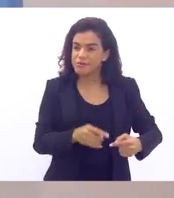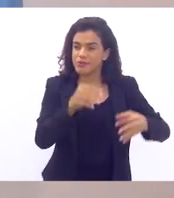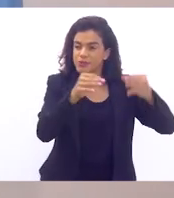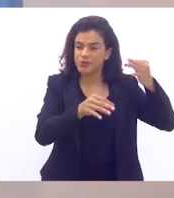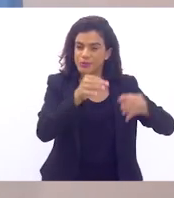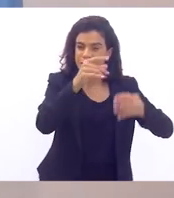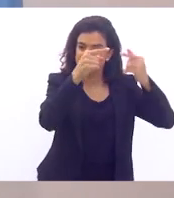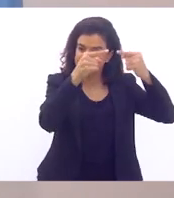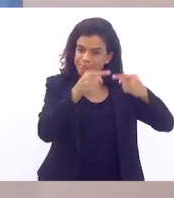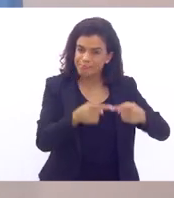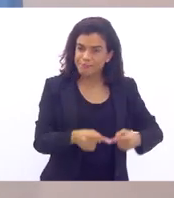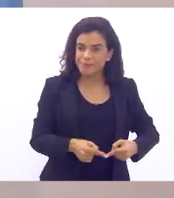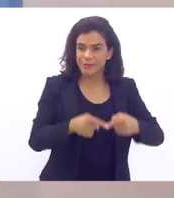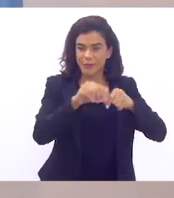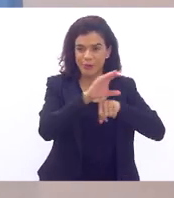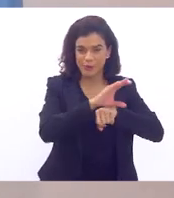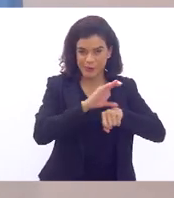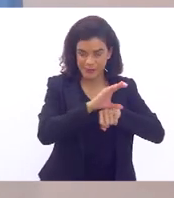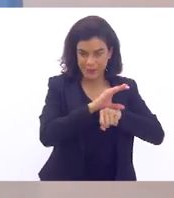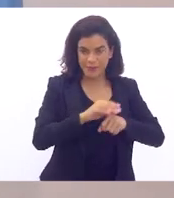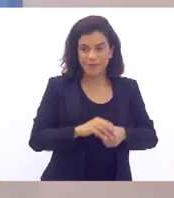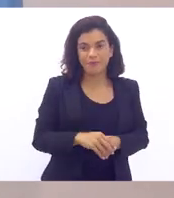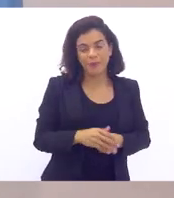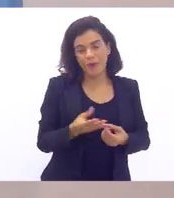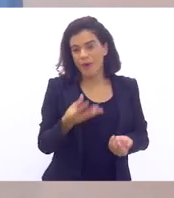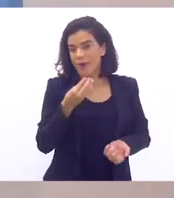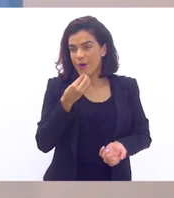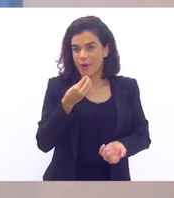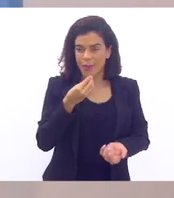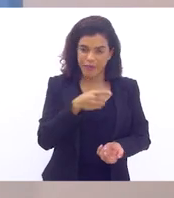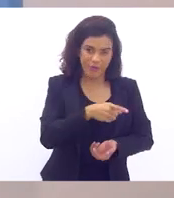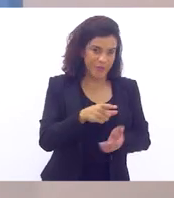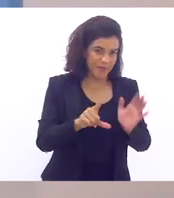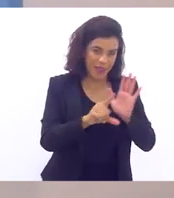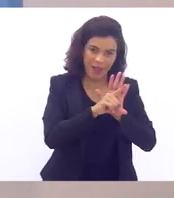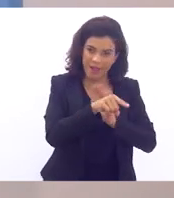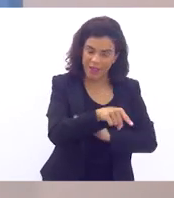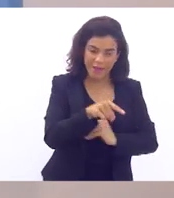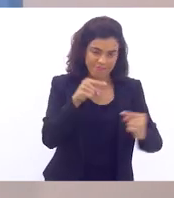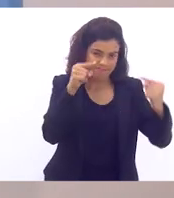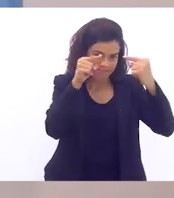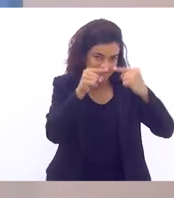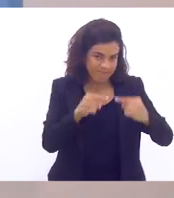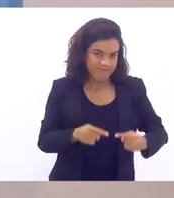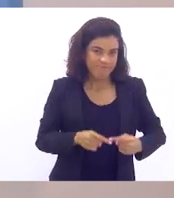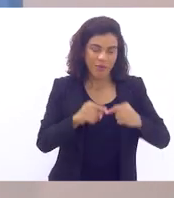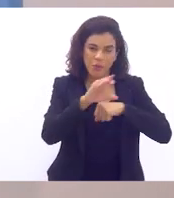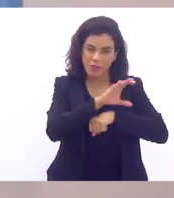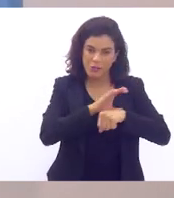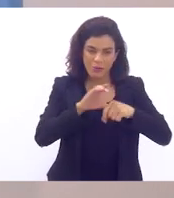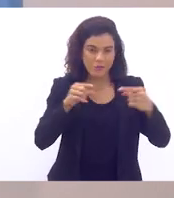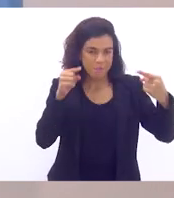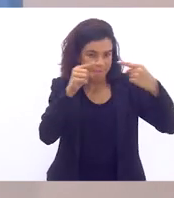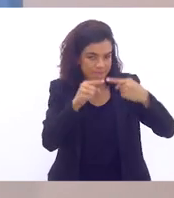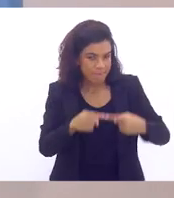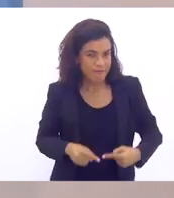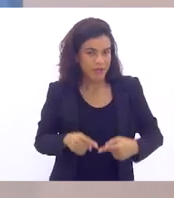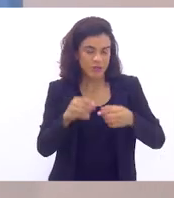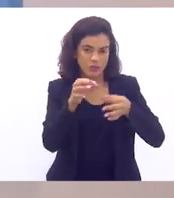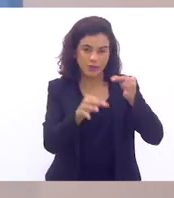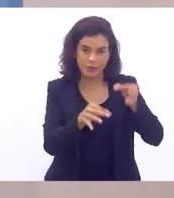constitucionalidade de qualquer proposta por Óbvio ali é absolutamente constitucional jurídica e tudo mais